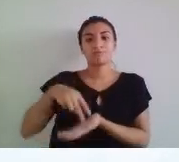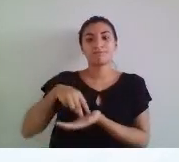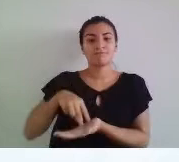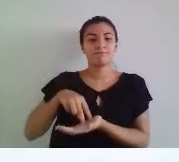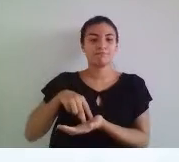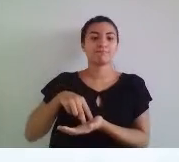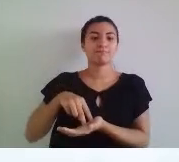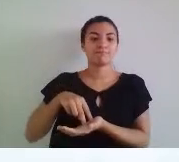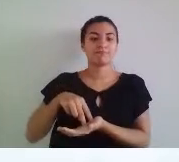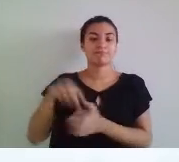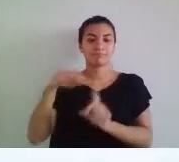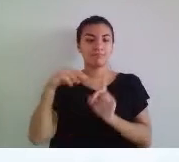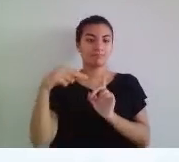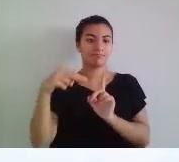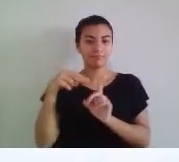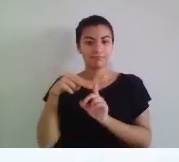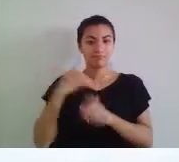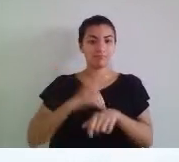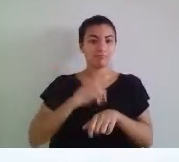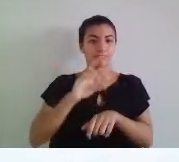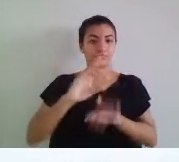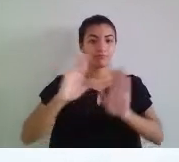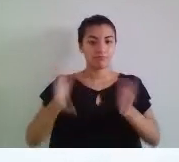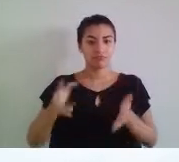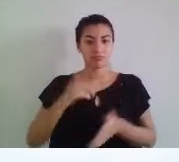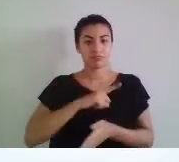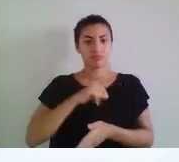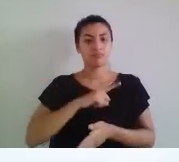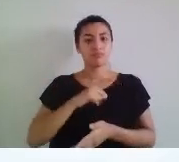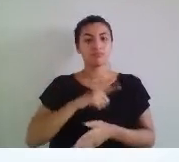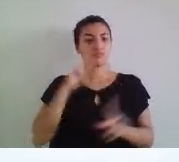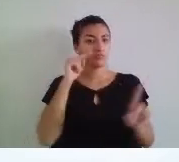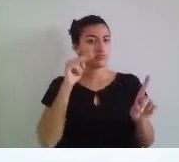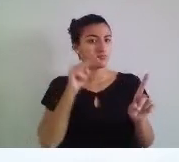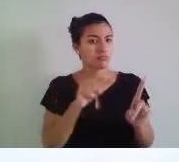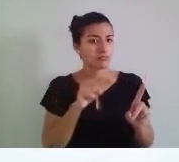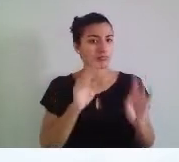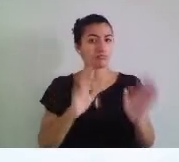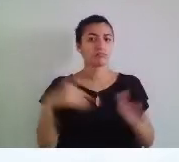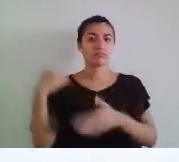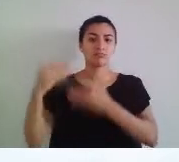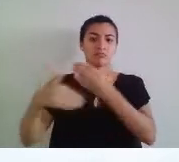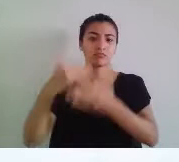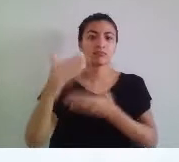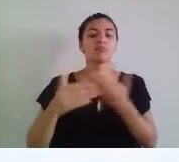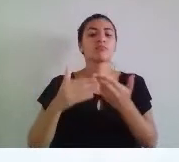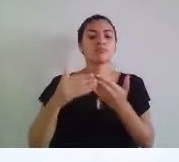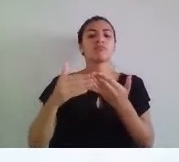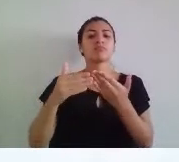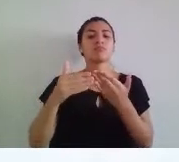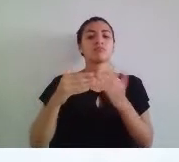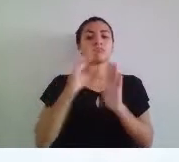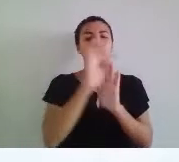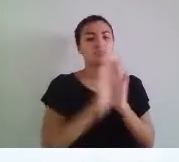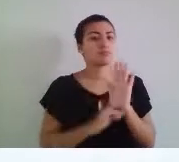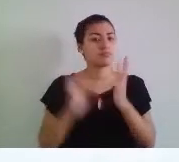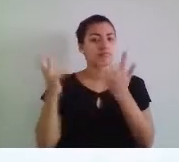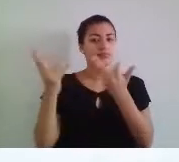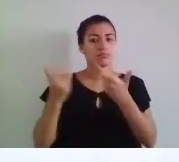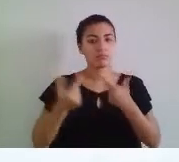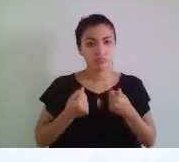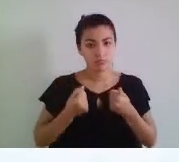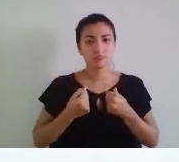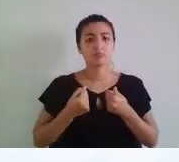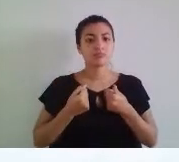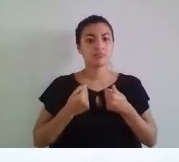lado. Doutora, já que você tem todo esse olhar, que você desenvolveu essa tese ao meu ver aqui, brilhante. Eu não